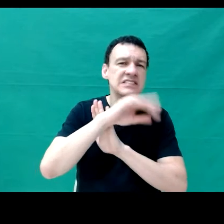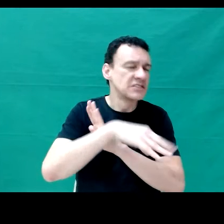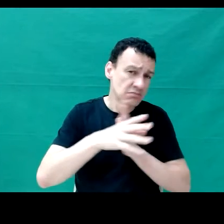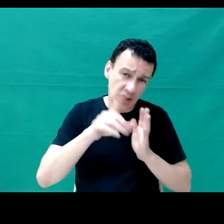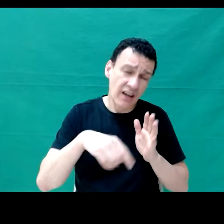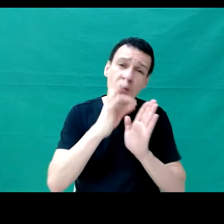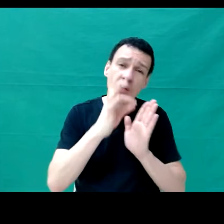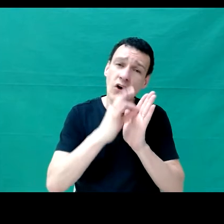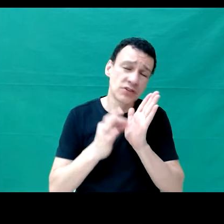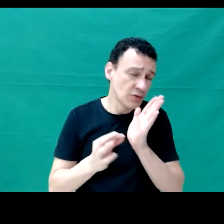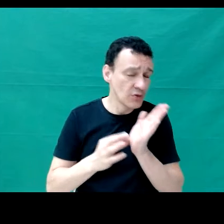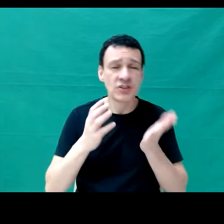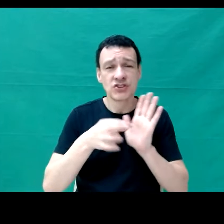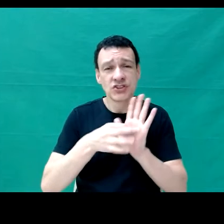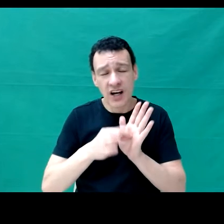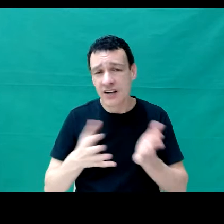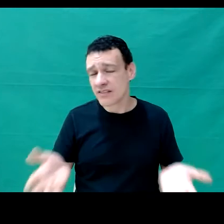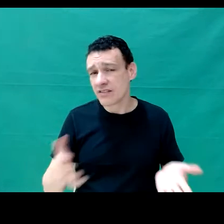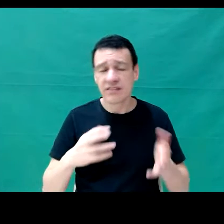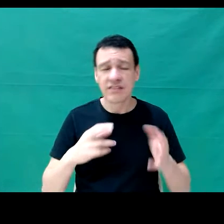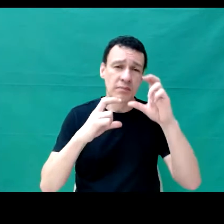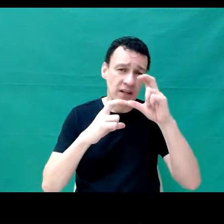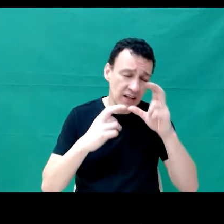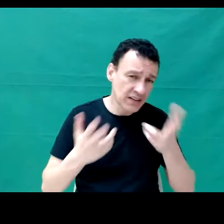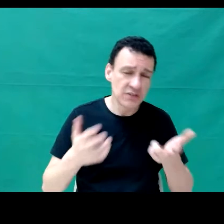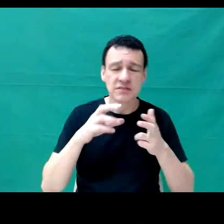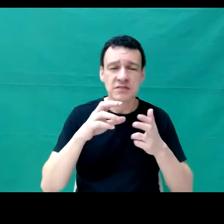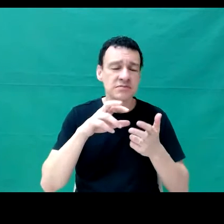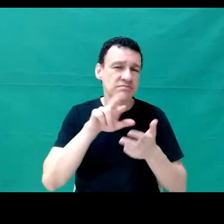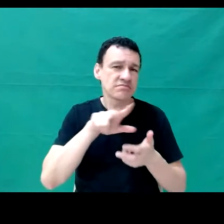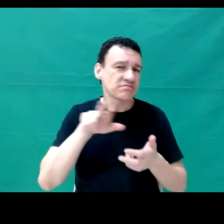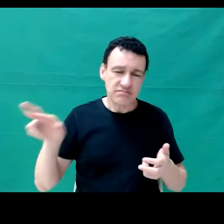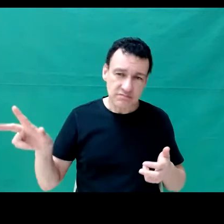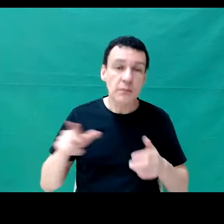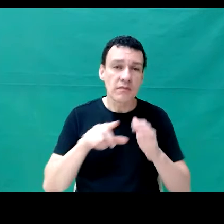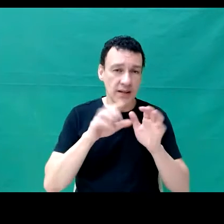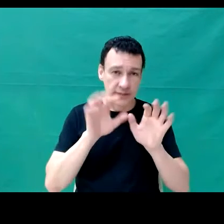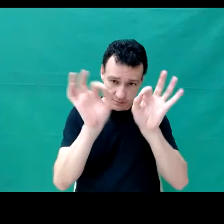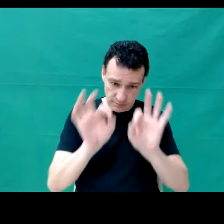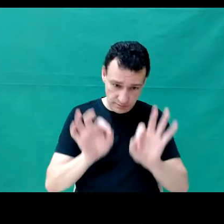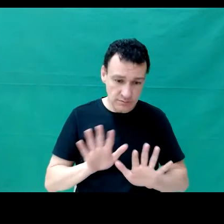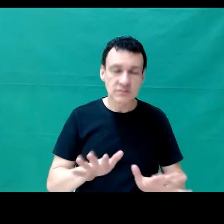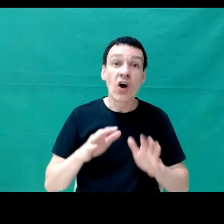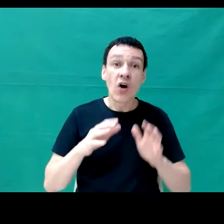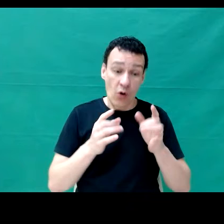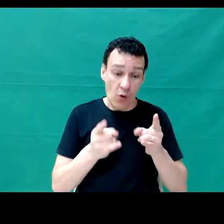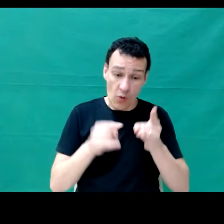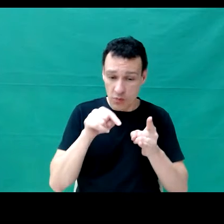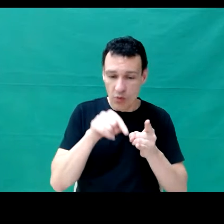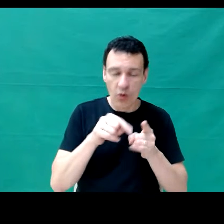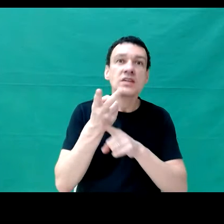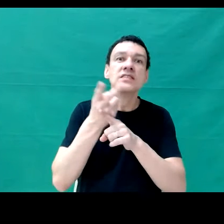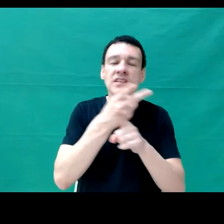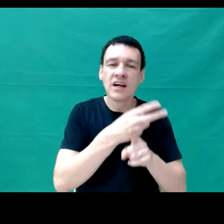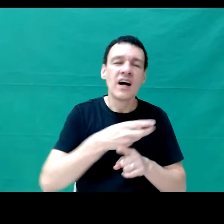Java, Python, Ruby, que eles fazem web scraping, né, nas páginas e eles vão captando o valor das ações,